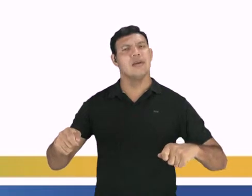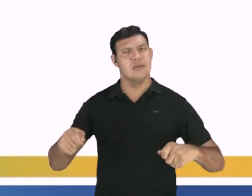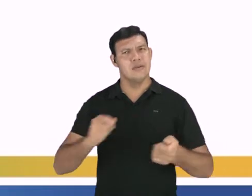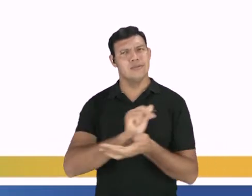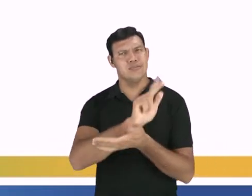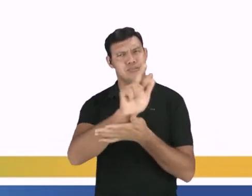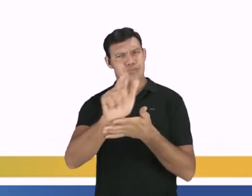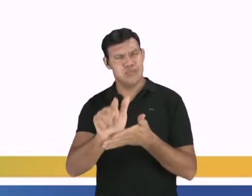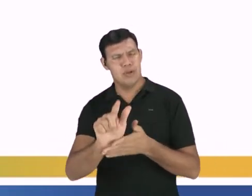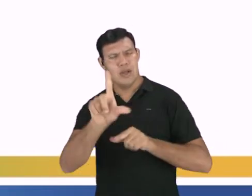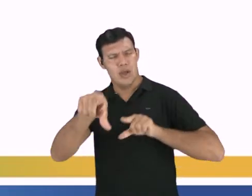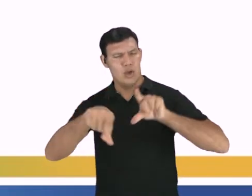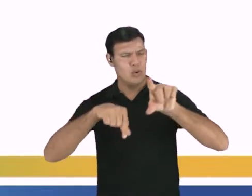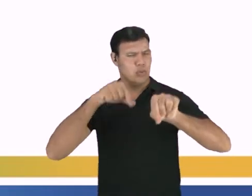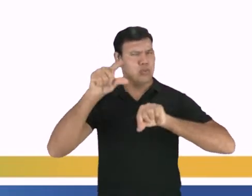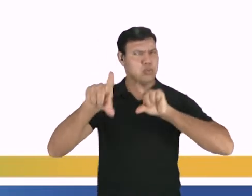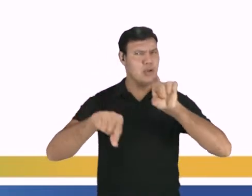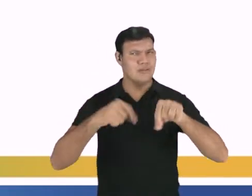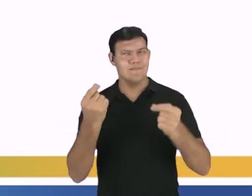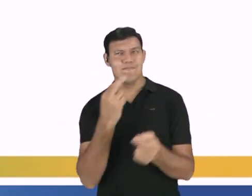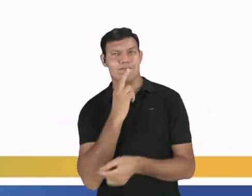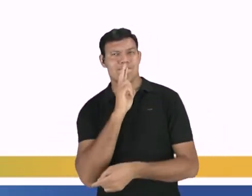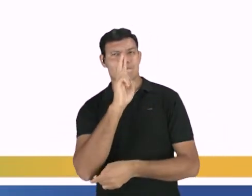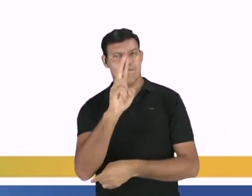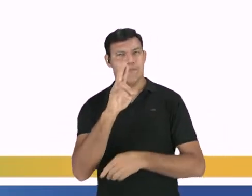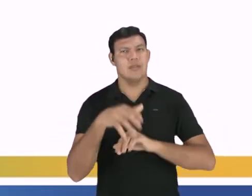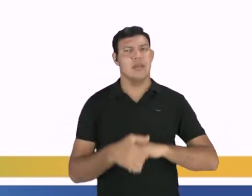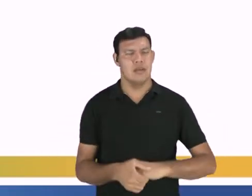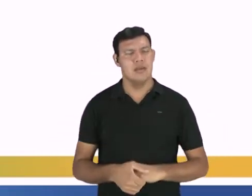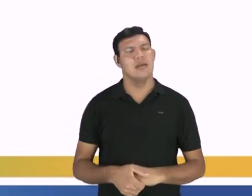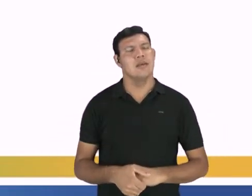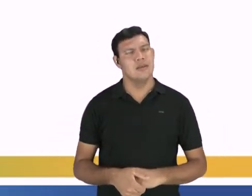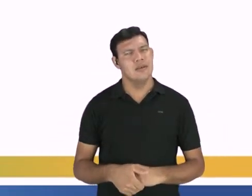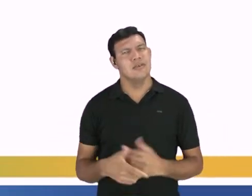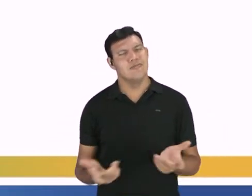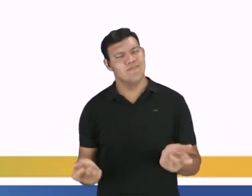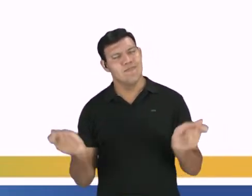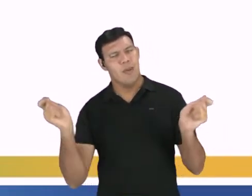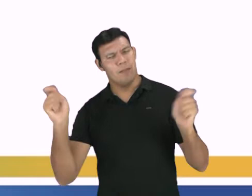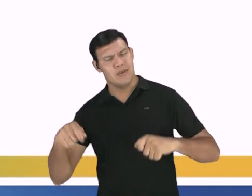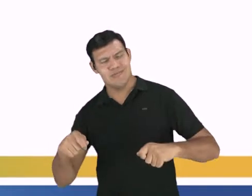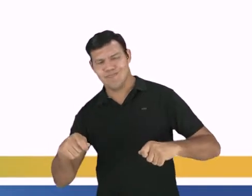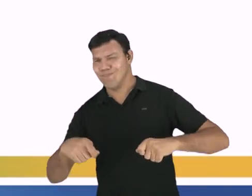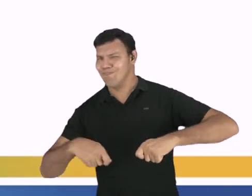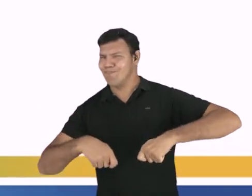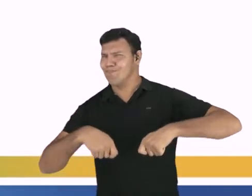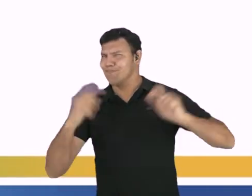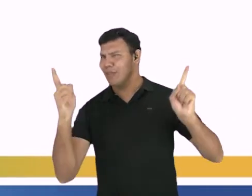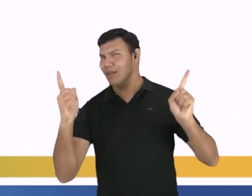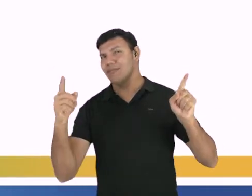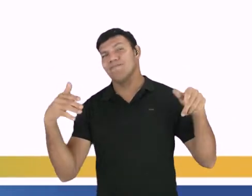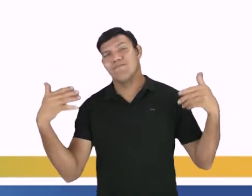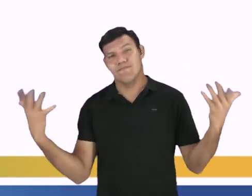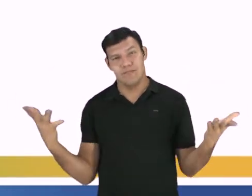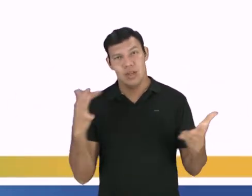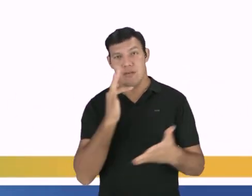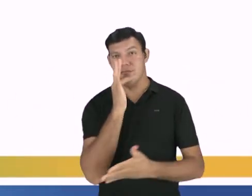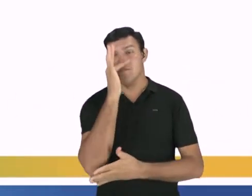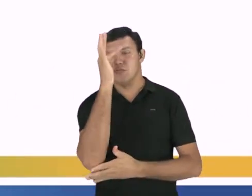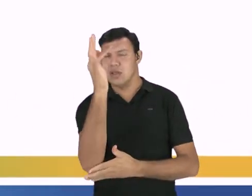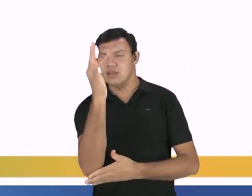possibilidades, opções de resultado, algo que pode ou não acontecer. Então, são